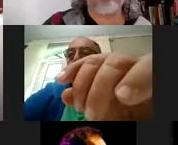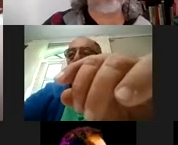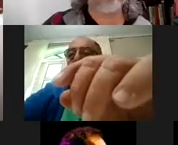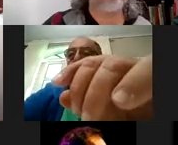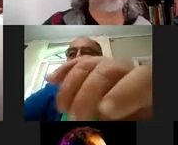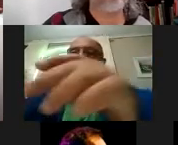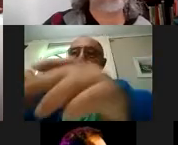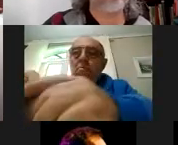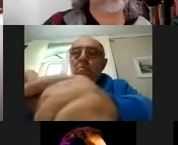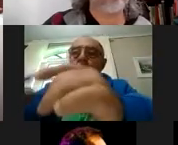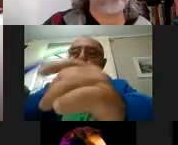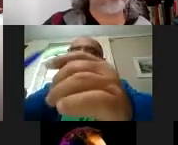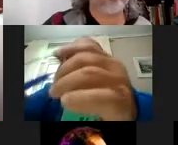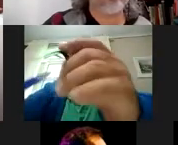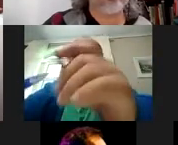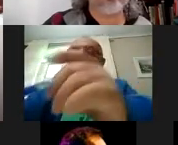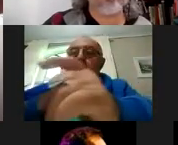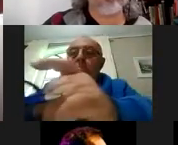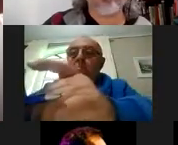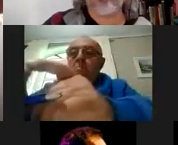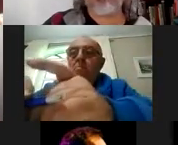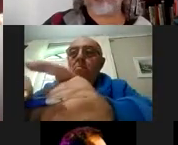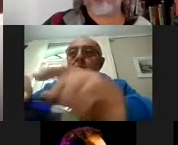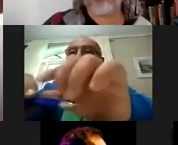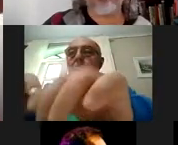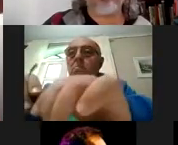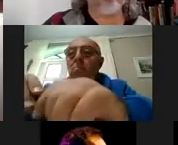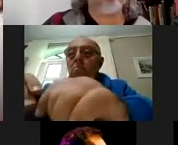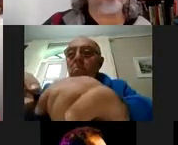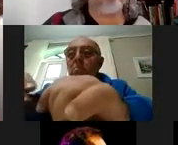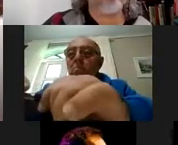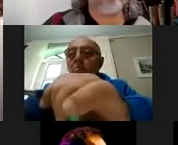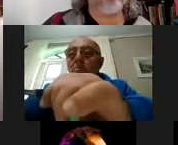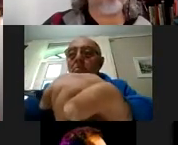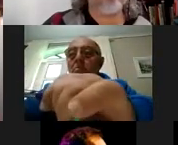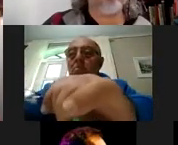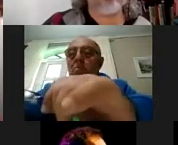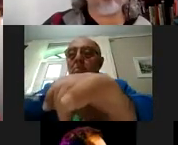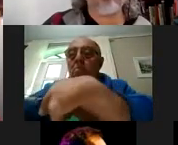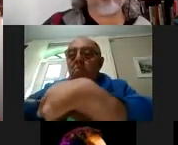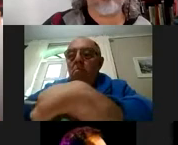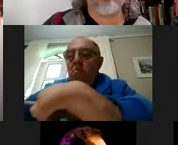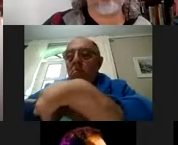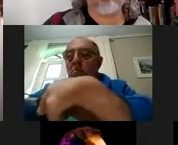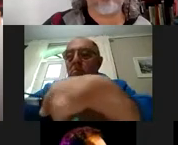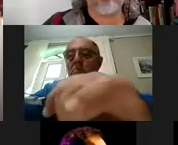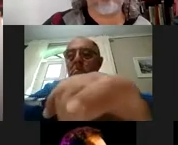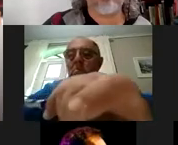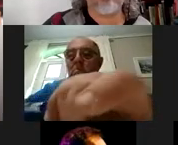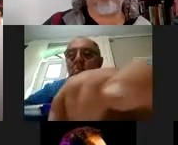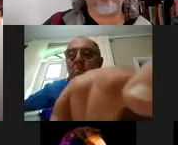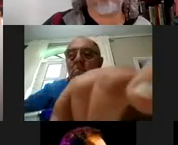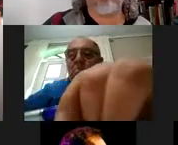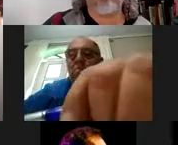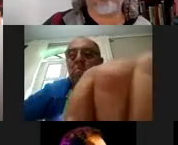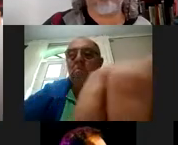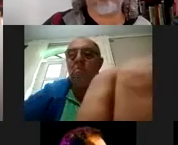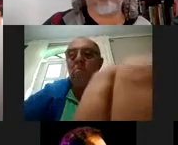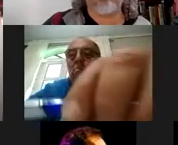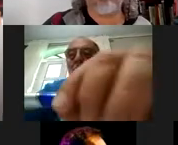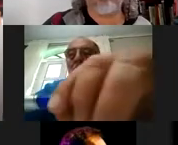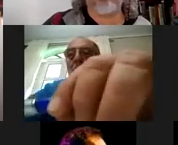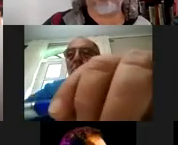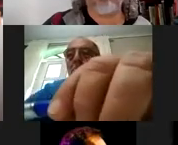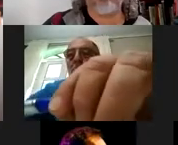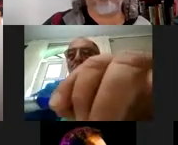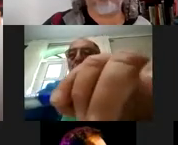públicas, reuniões extraordinárias, reuniões de CPI acontecendo, tudo sempre ao mesmo tempo e com um link de